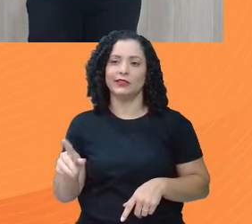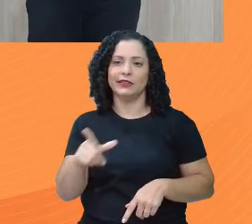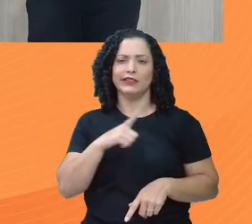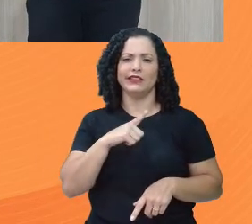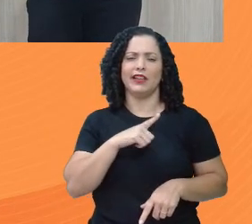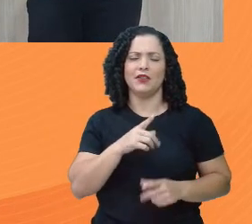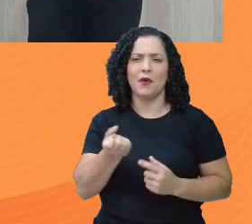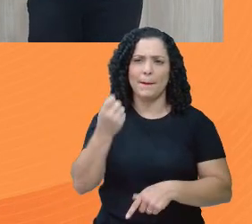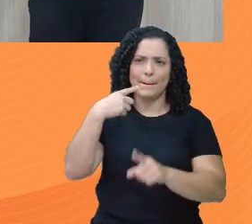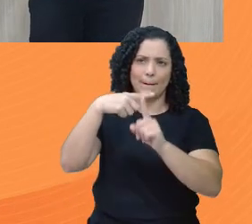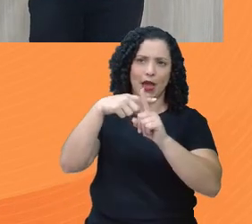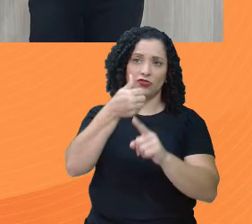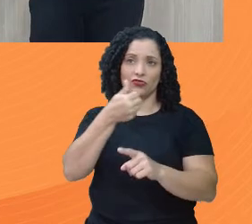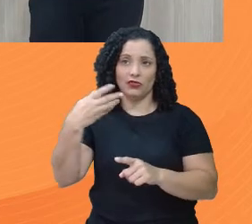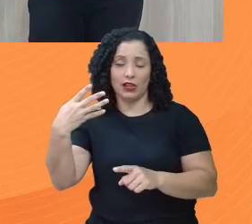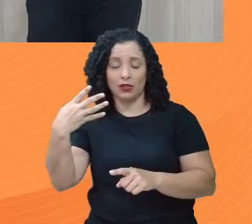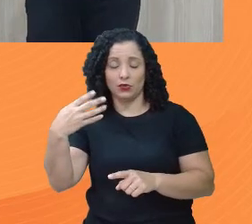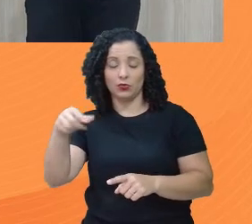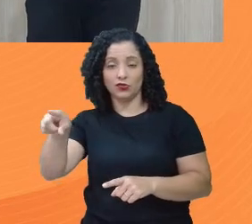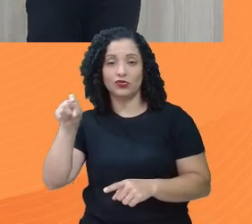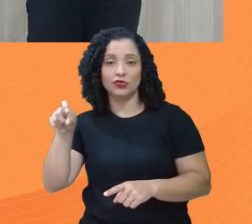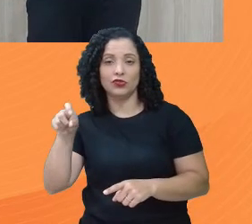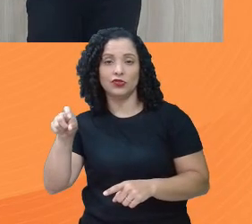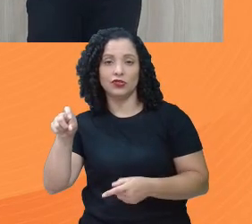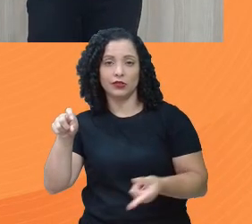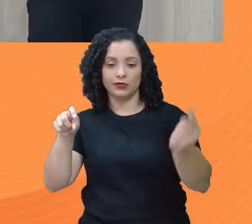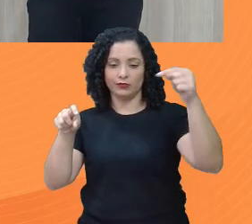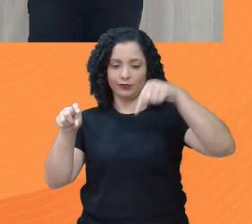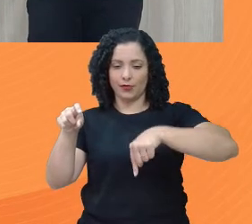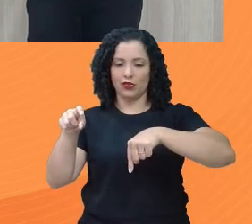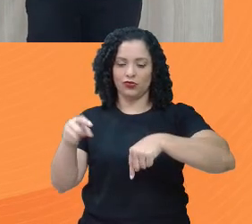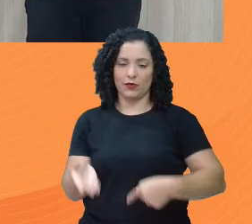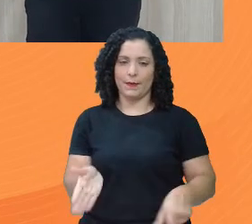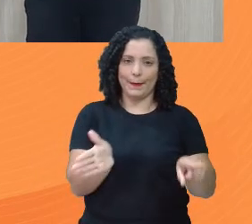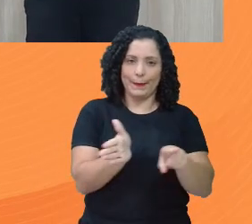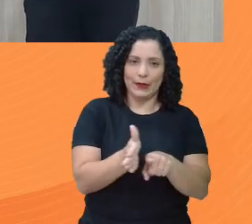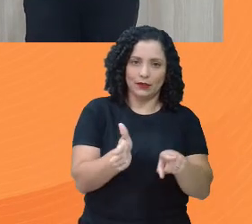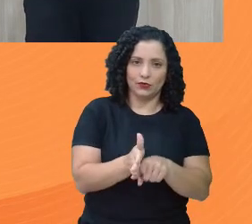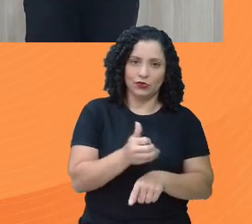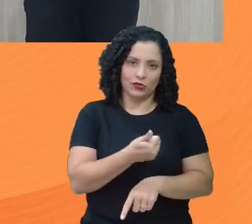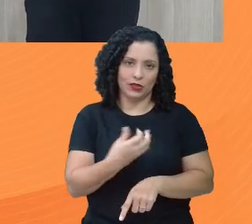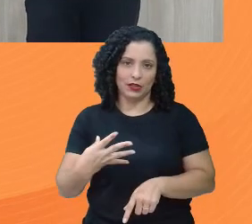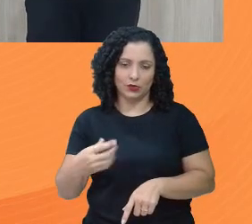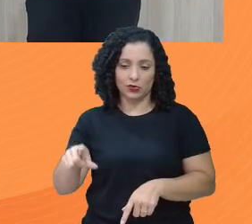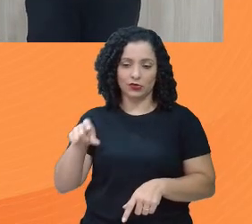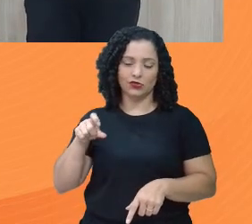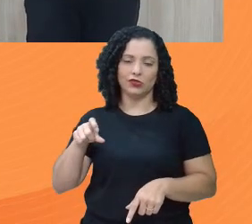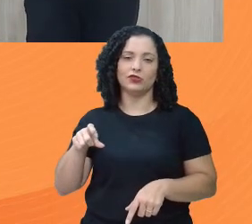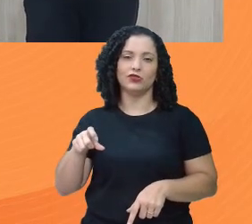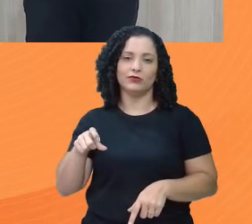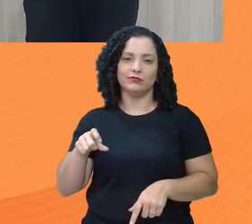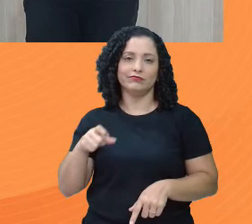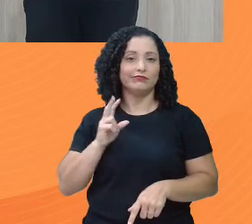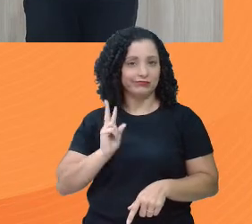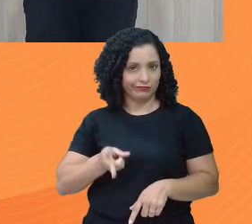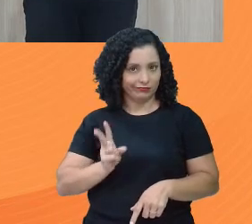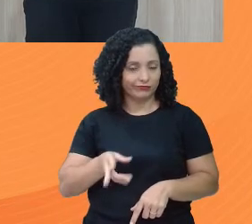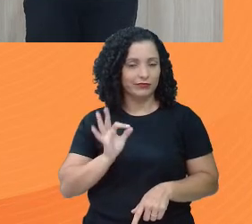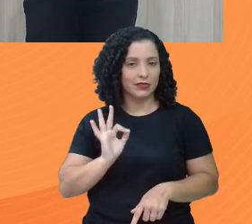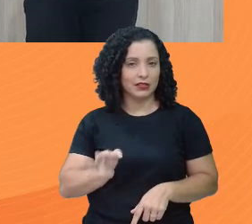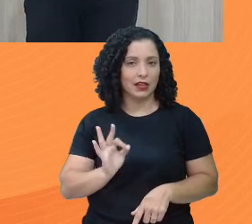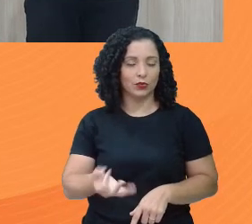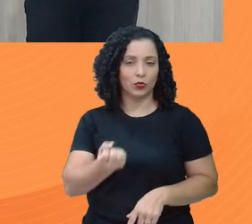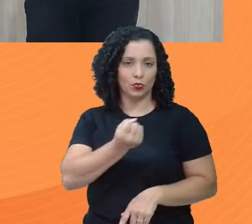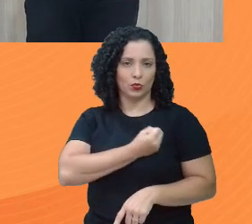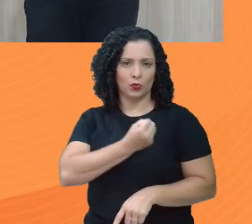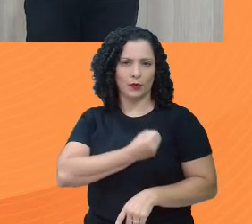tenho mais 14x, qual é o simétrico de mais 14x? Menos 14x, certo? Então, a parte